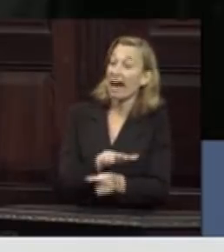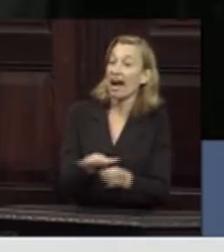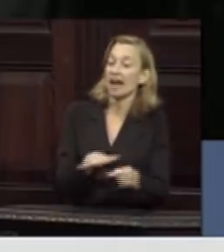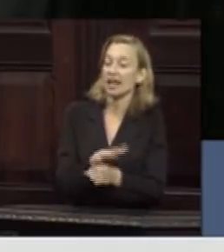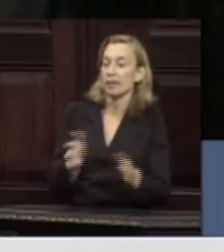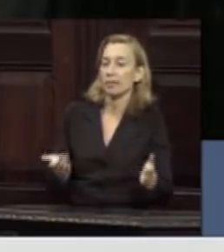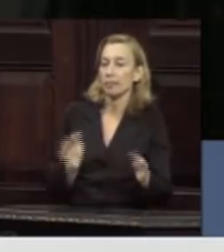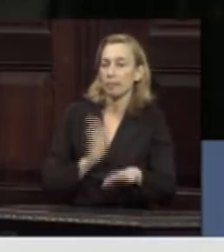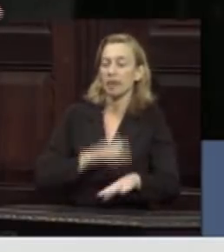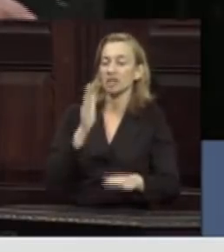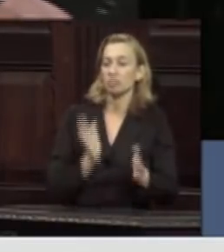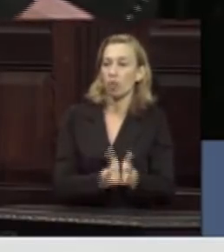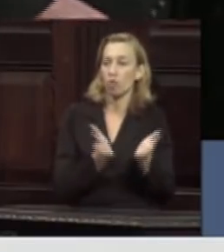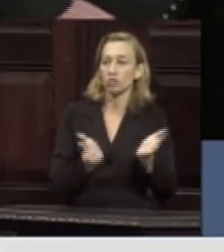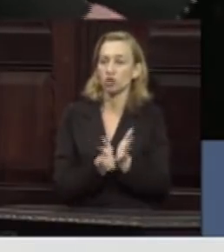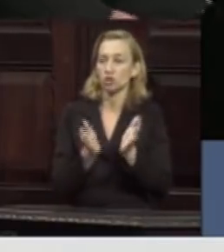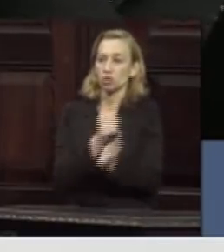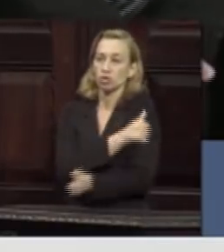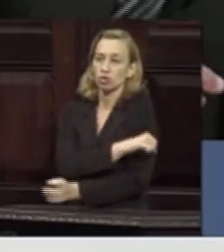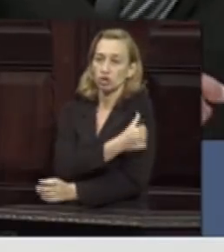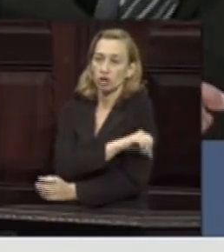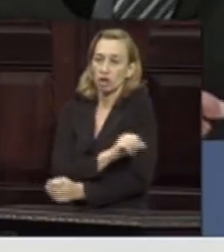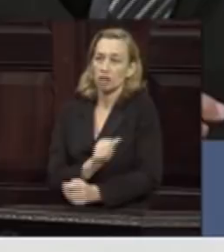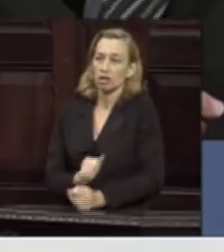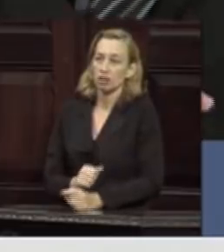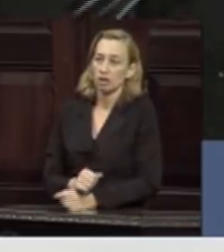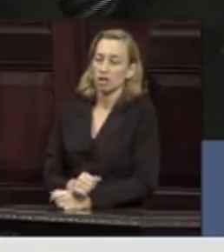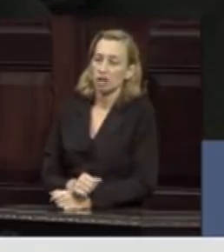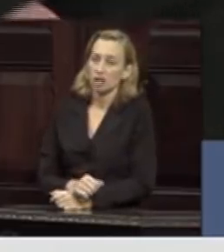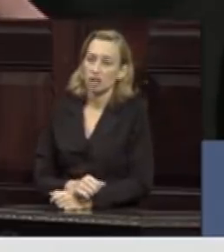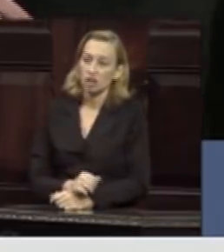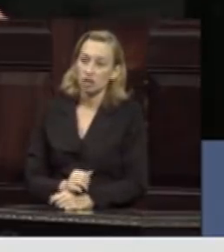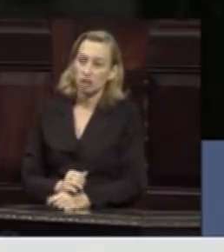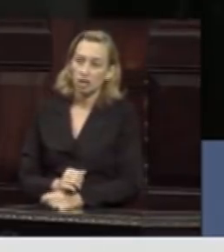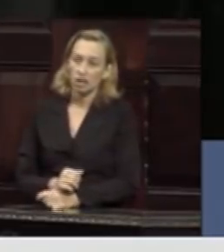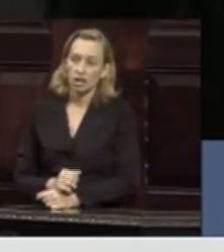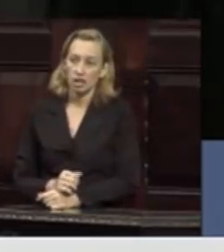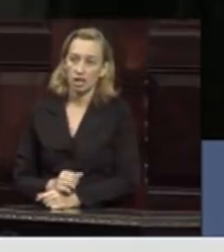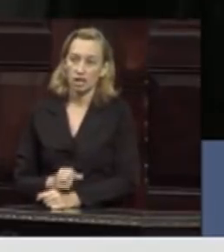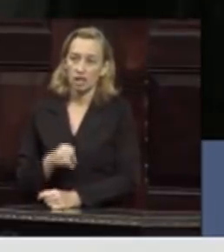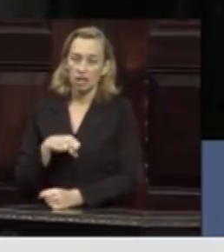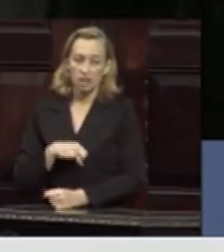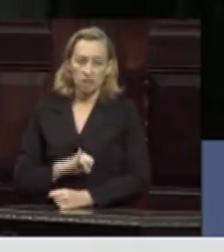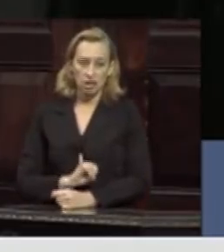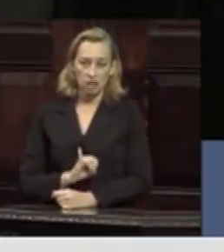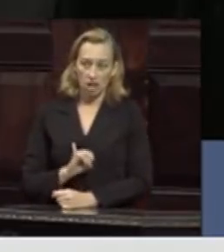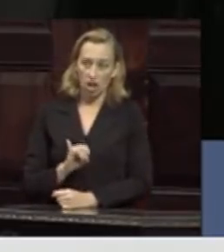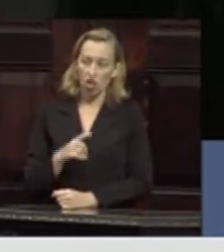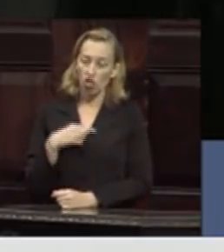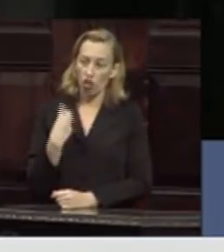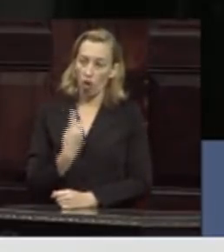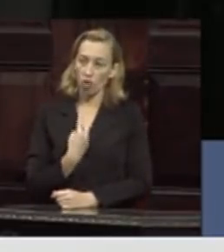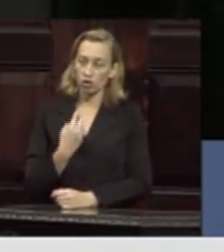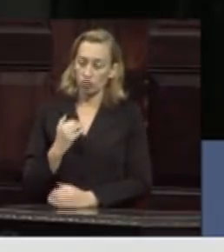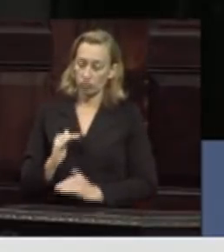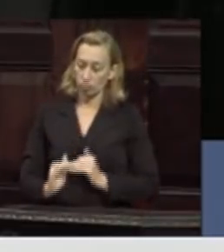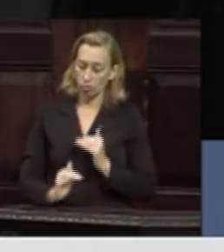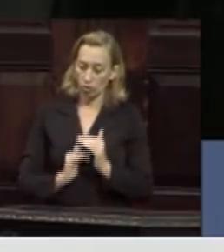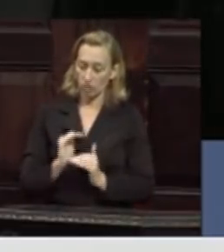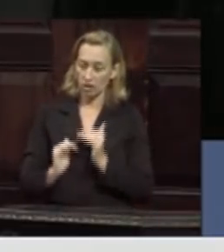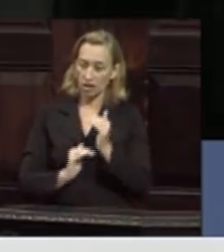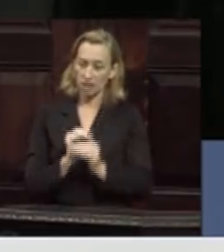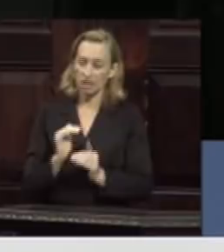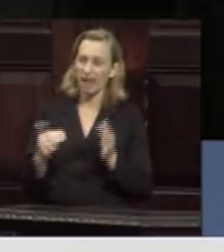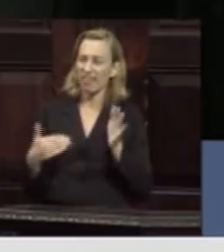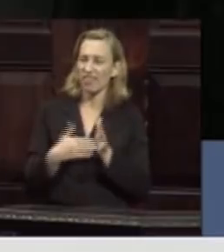estamos correndo contra o tempo. Se nós não produzirmos um avanço nessa área até o próximo dia 4 de abril,